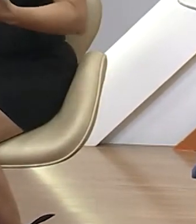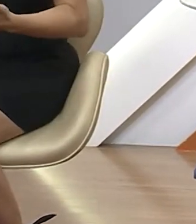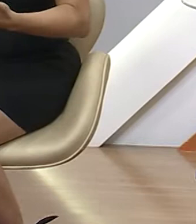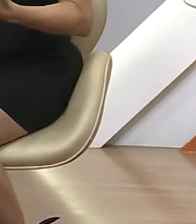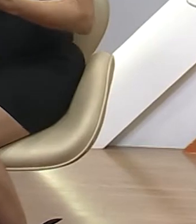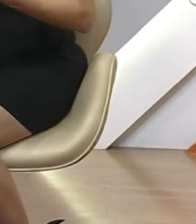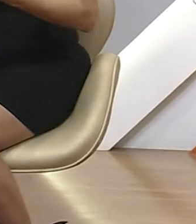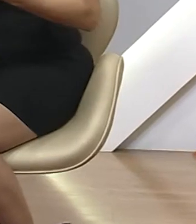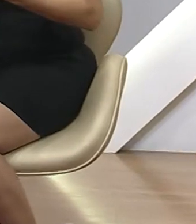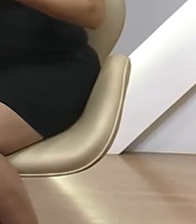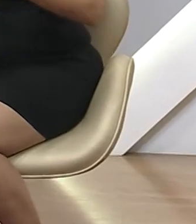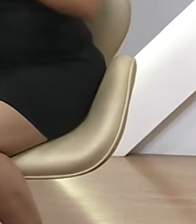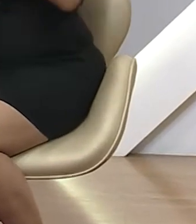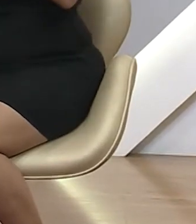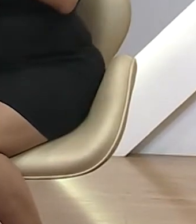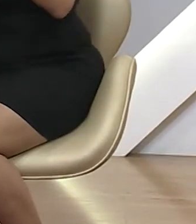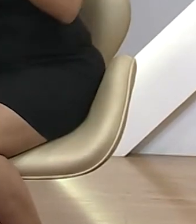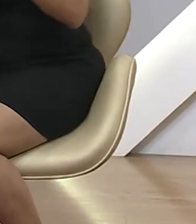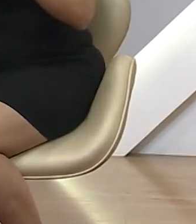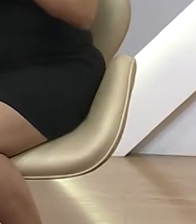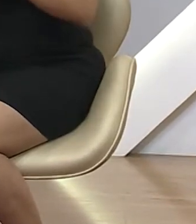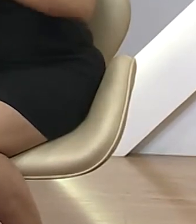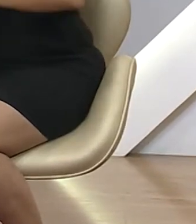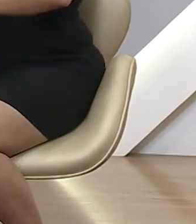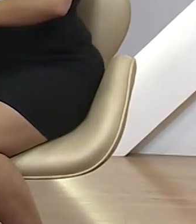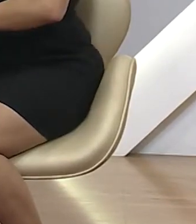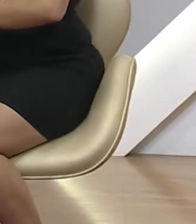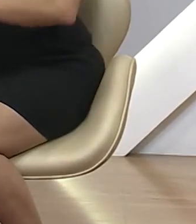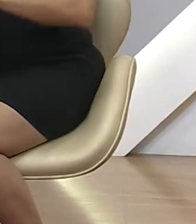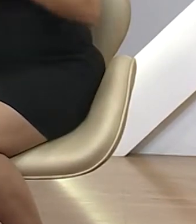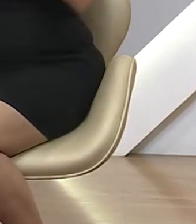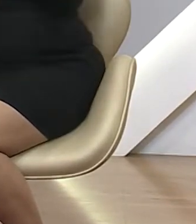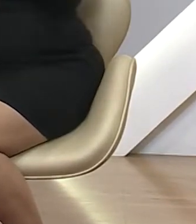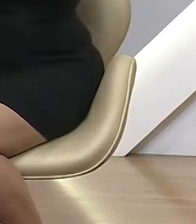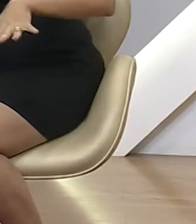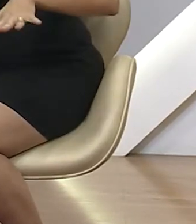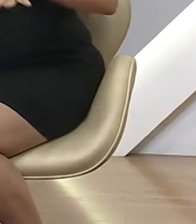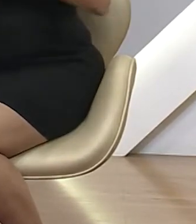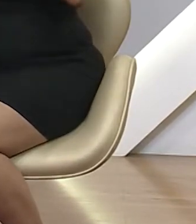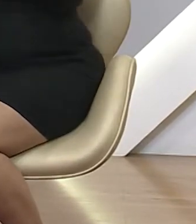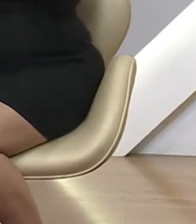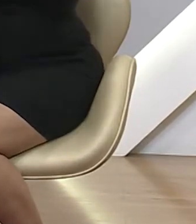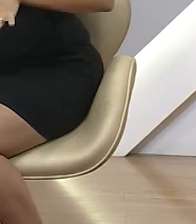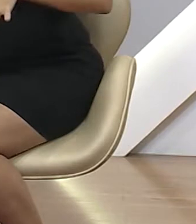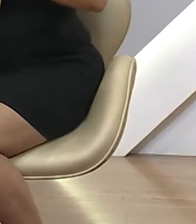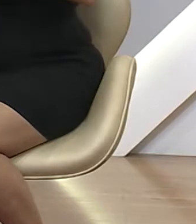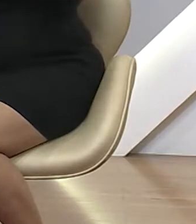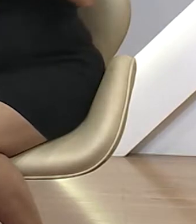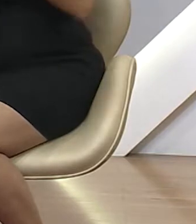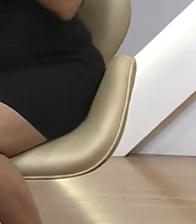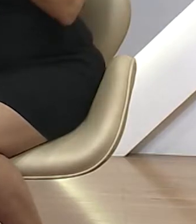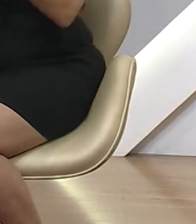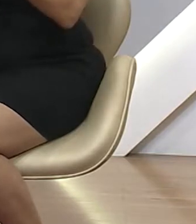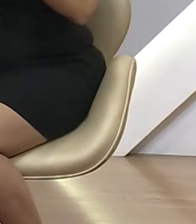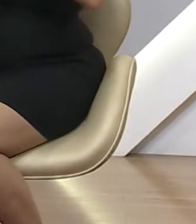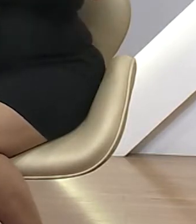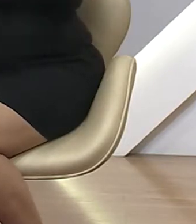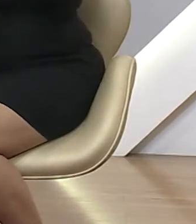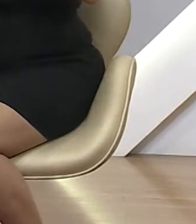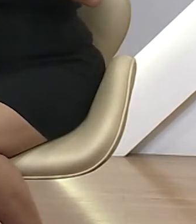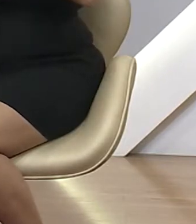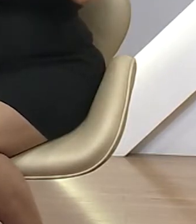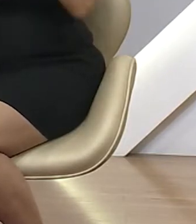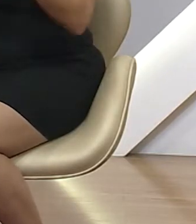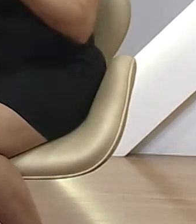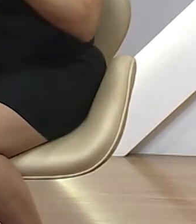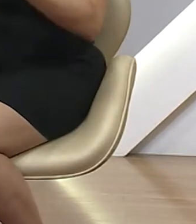por exemplo, trabalhar o ditado comigo em sala de aula, eu tive muitas dificuldades de comunicação, o ensino foi muito, eu fui